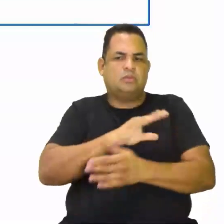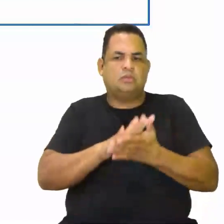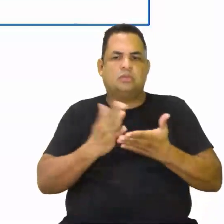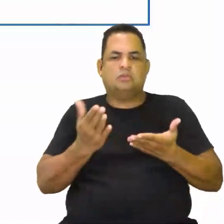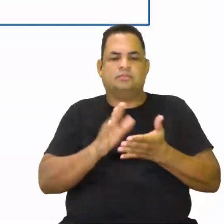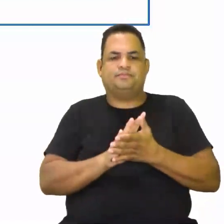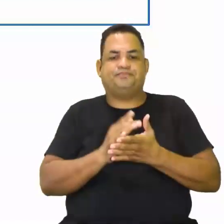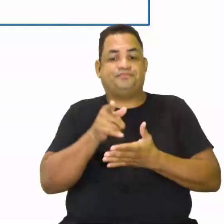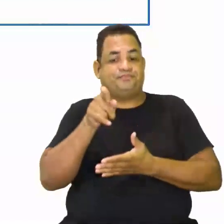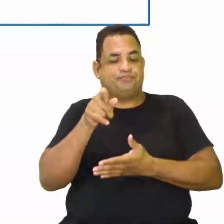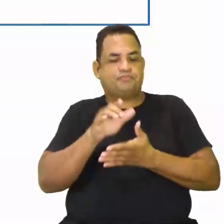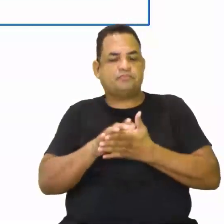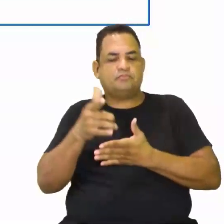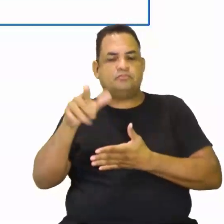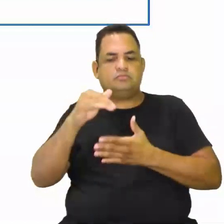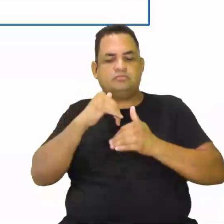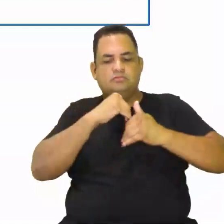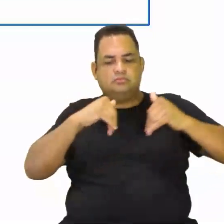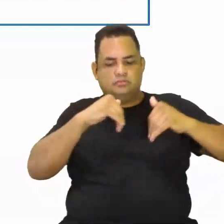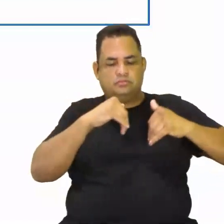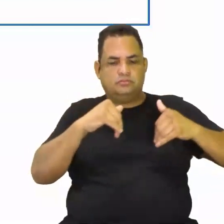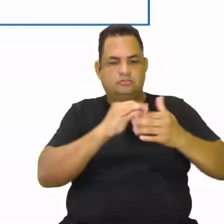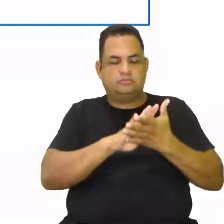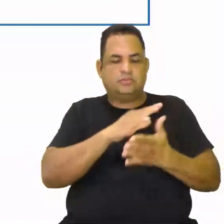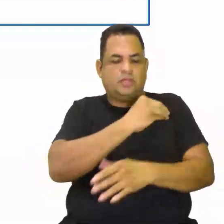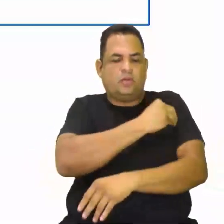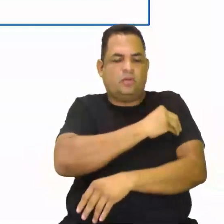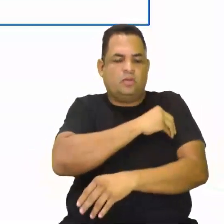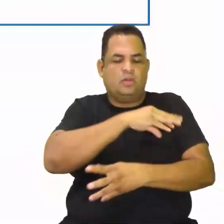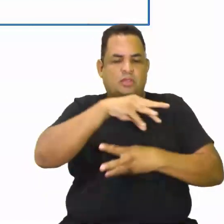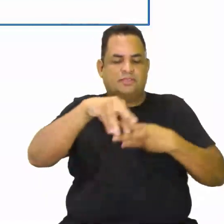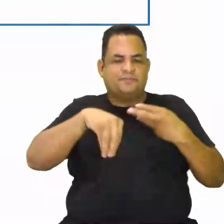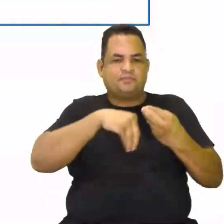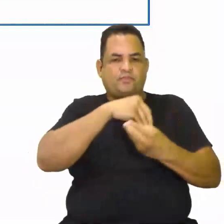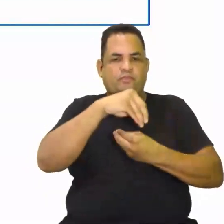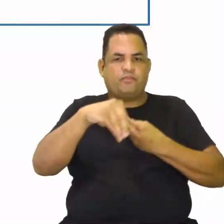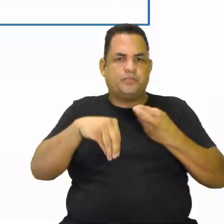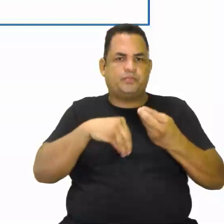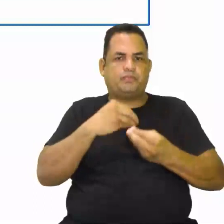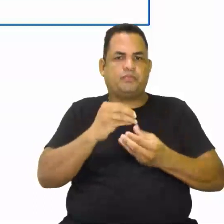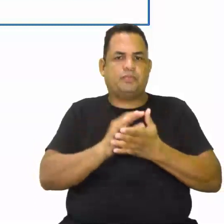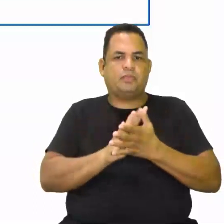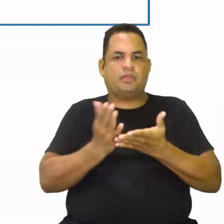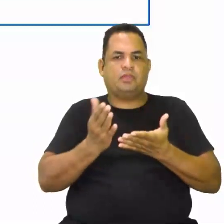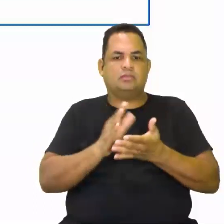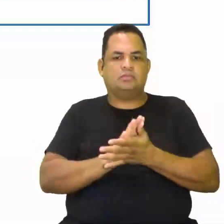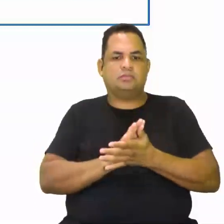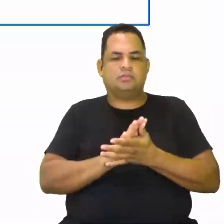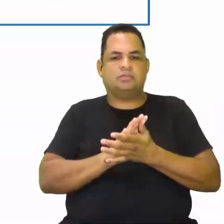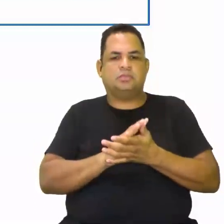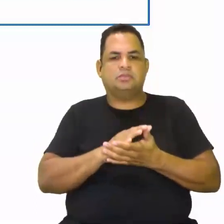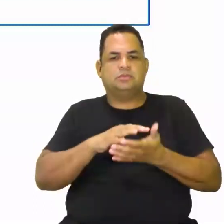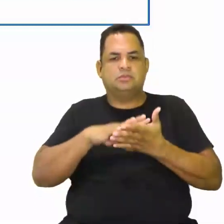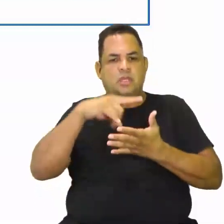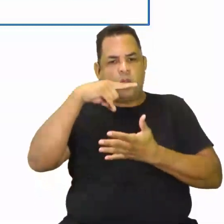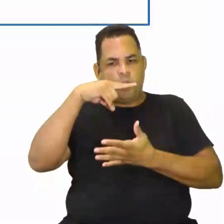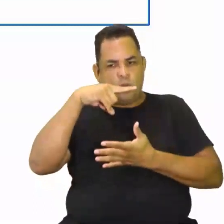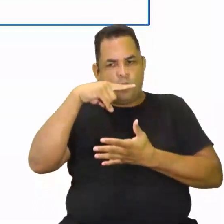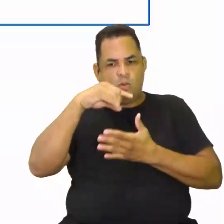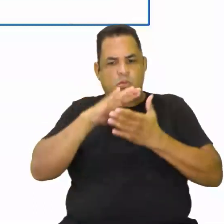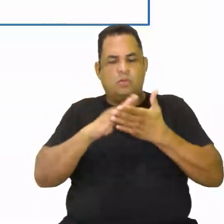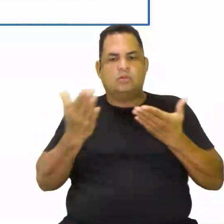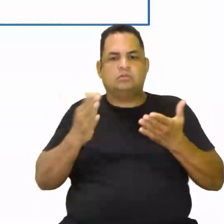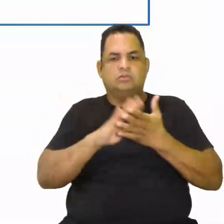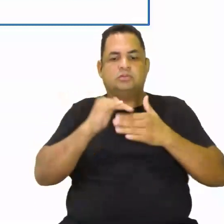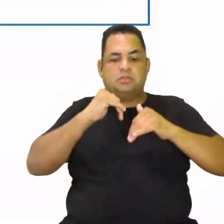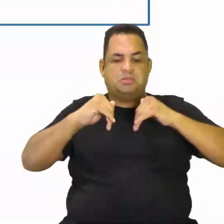consegue retirar o álcool de uma mistura, ok, por exemplo, de caldo de cana, ok? Então, isso